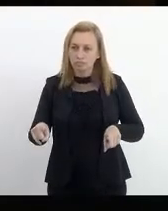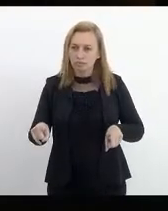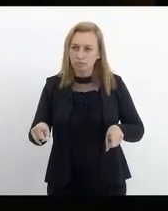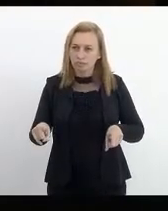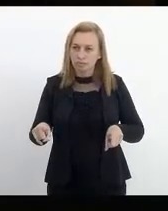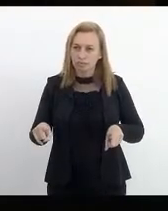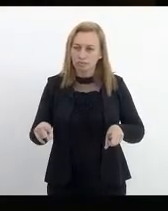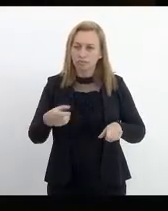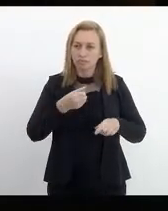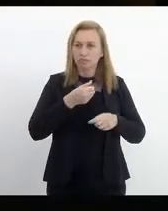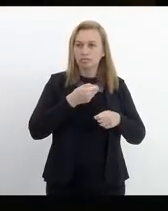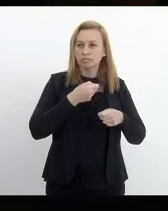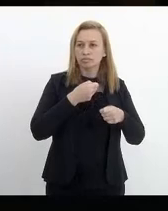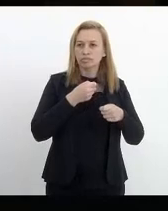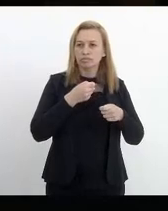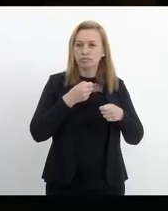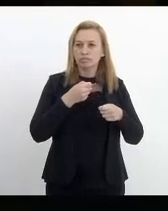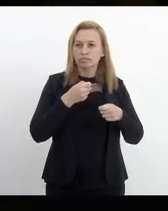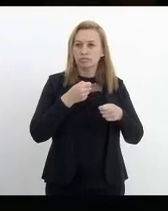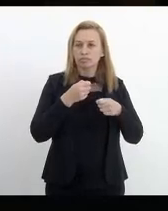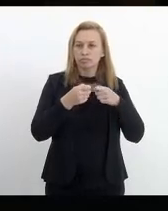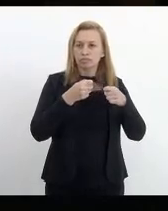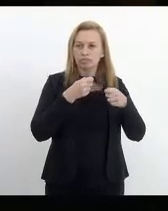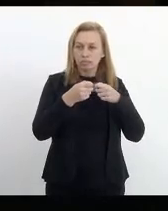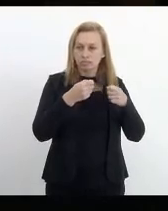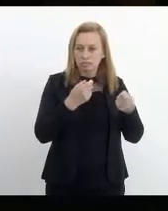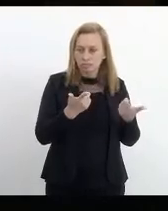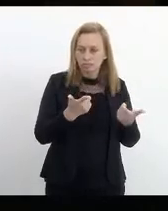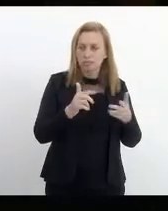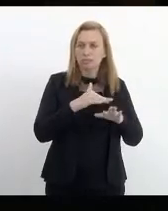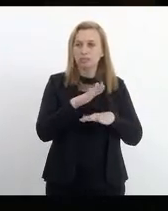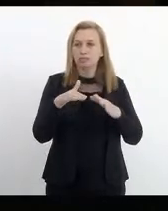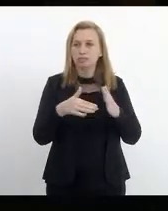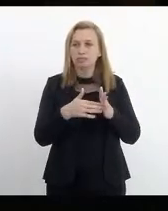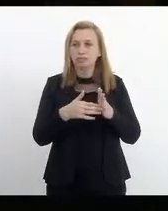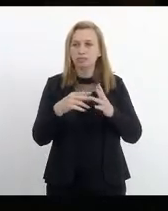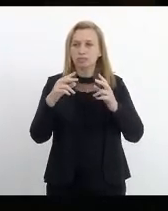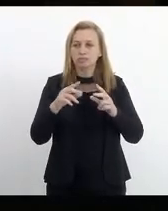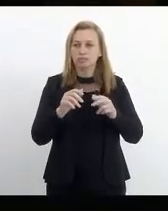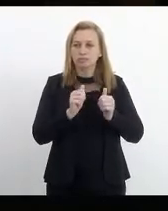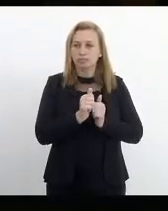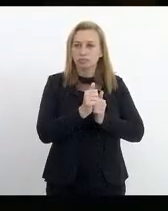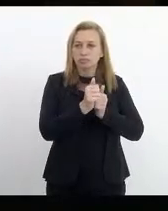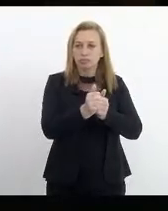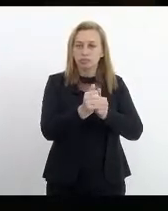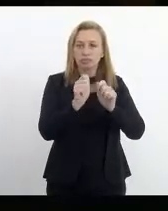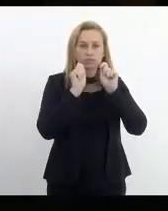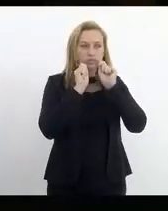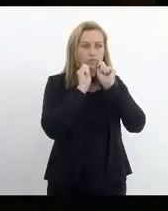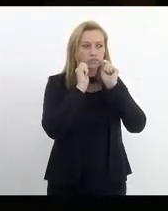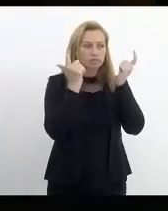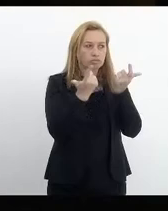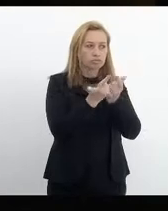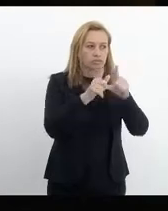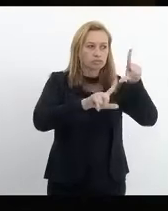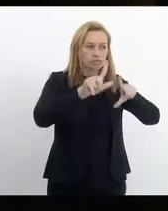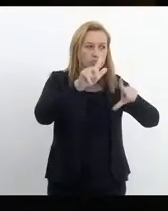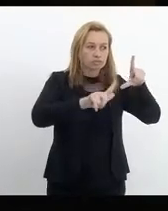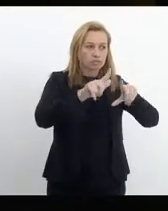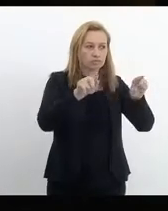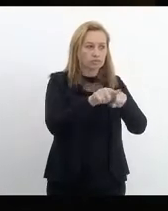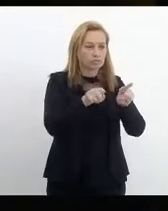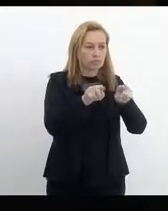a imprensa aqueles que nos assistem pela TV alerj Aquele que nos